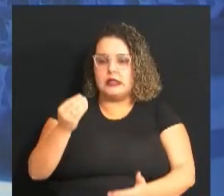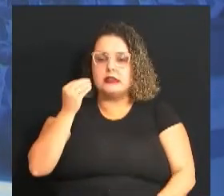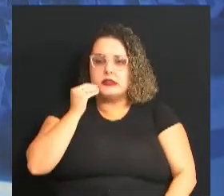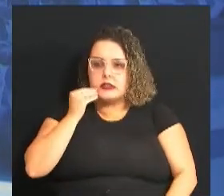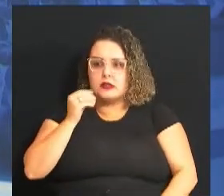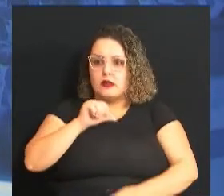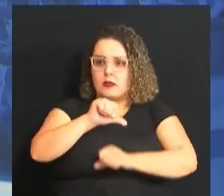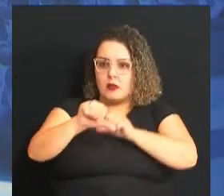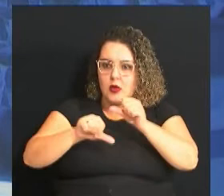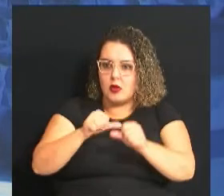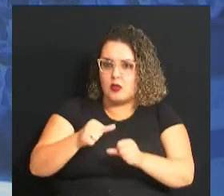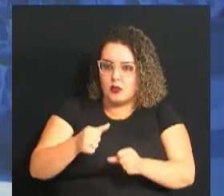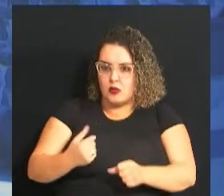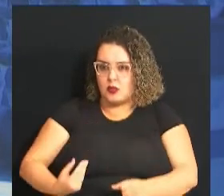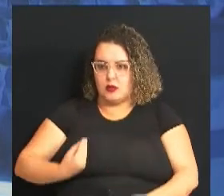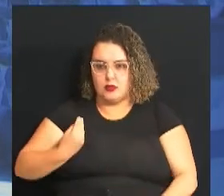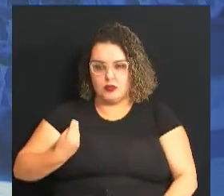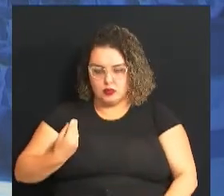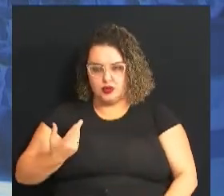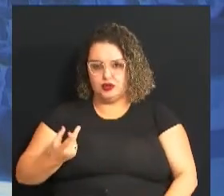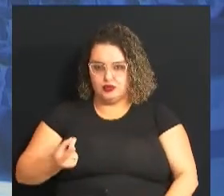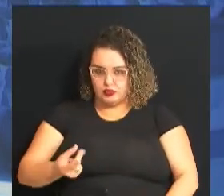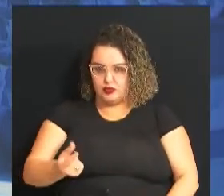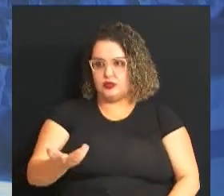aquele estilo de vida, alimentação.